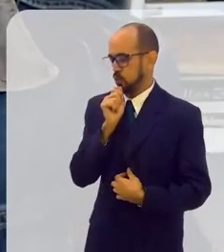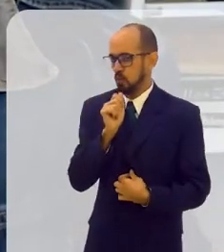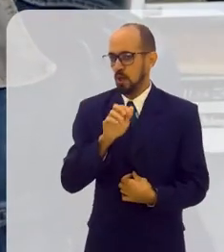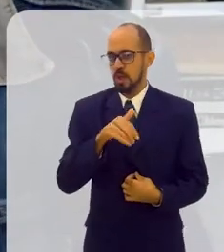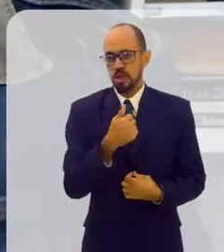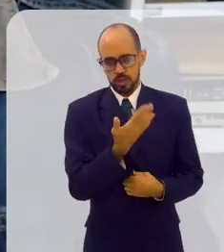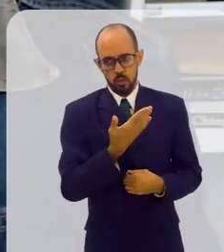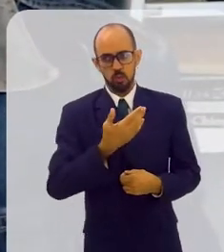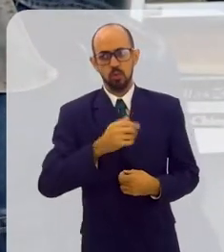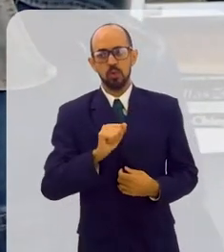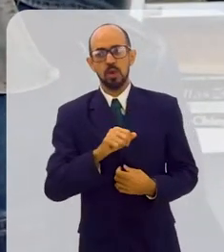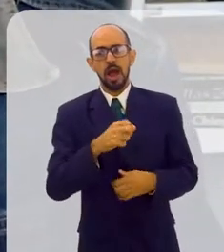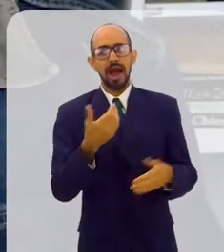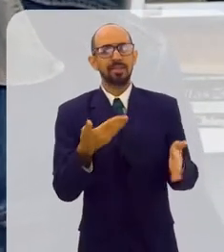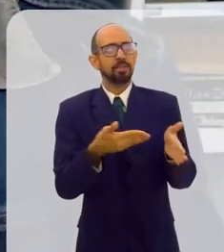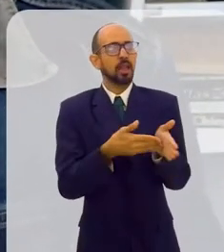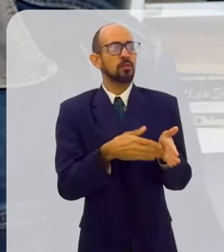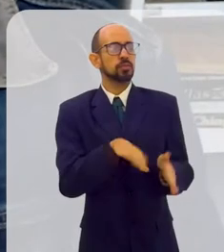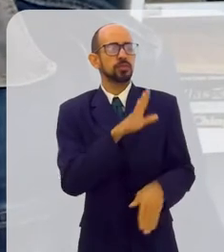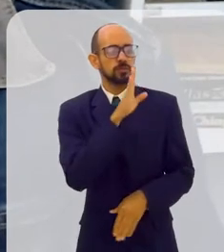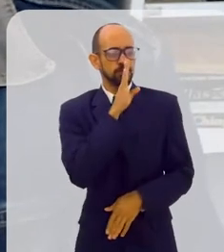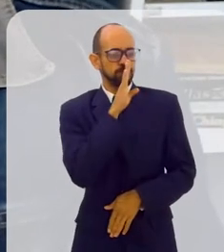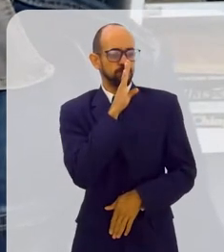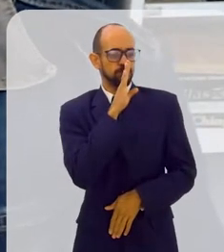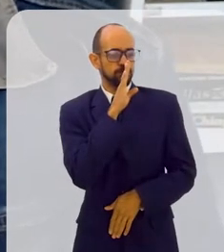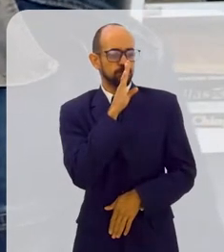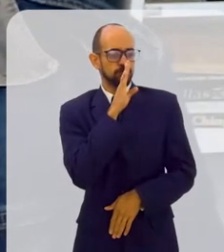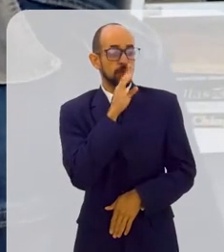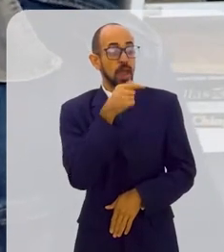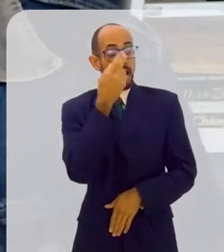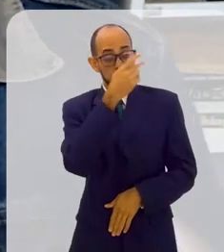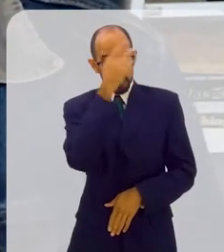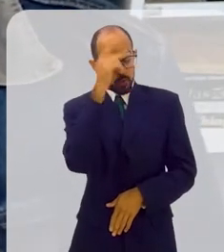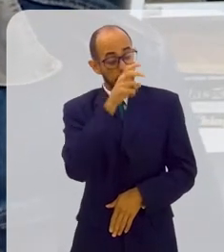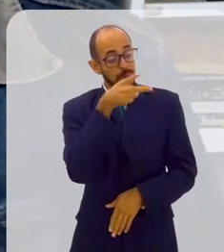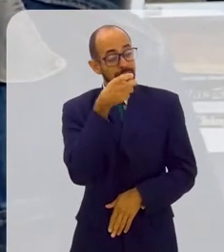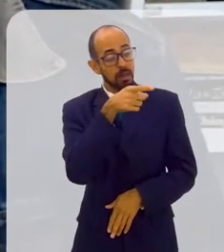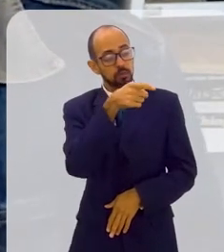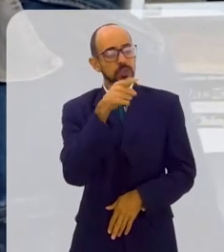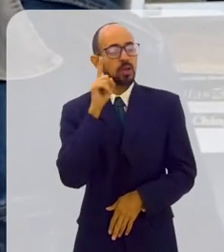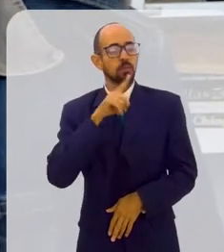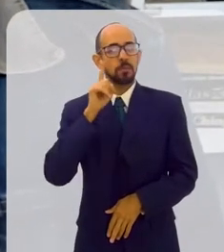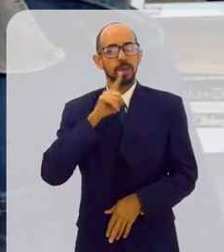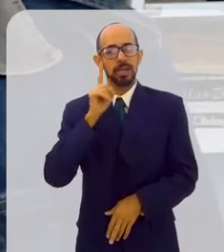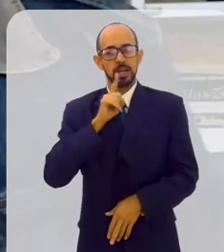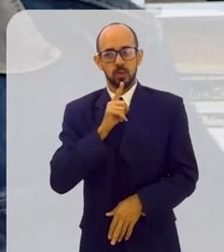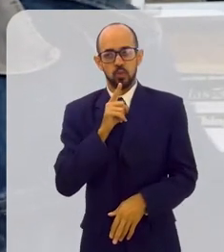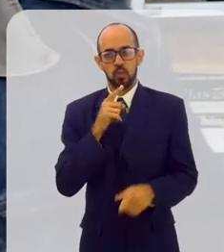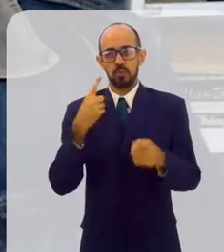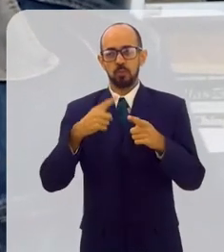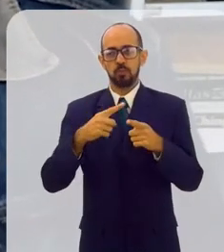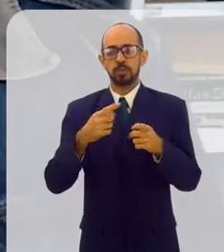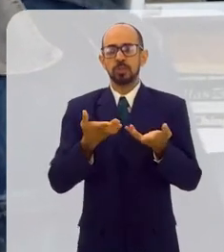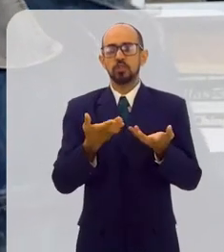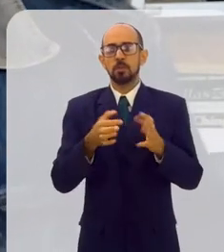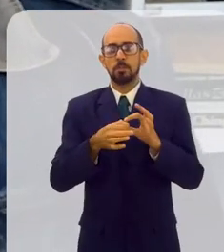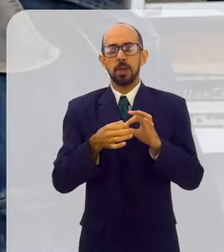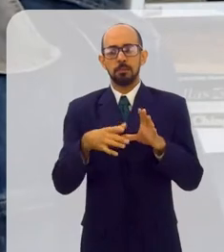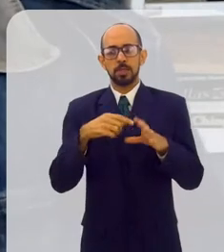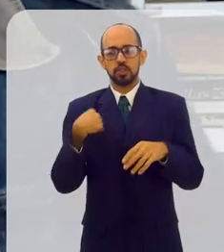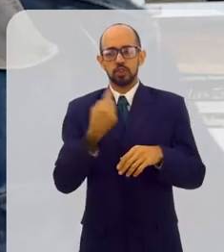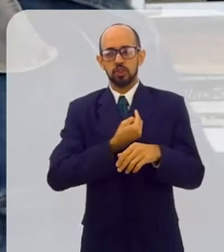Unidos, vai ser. Enquanto você estiver calado, você vai ser visto como um americano. Isso é muito interessante, que permite que a gente